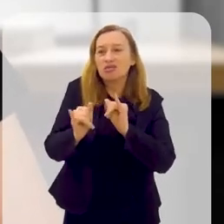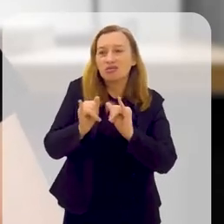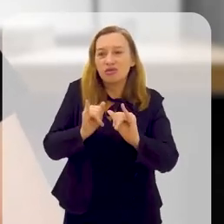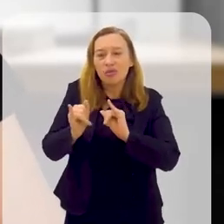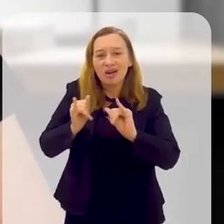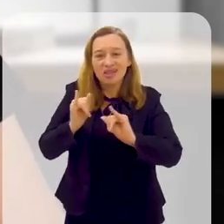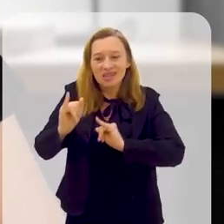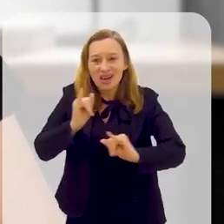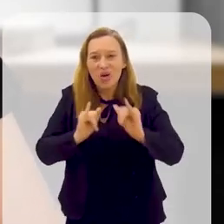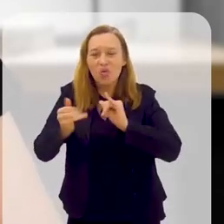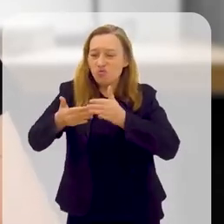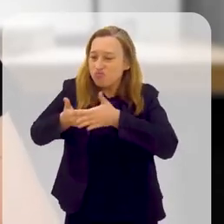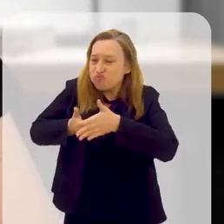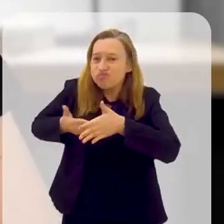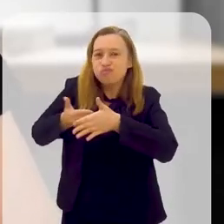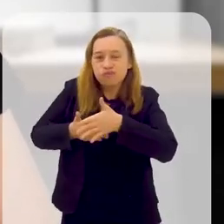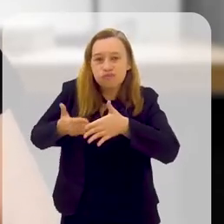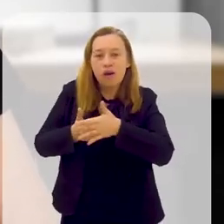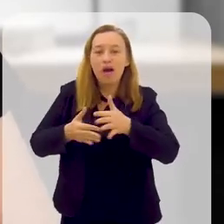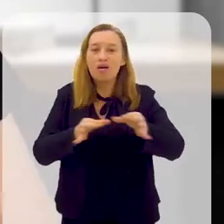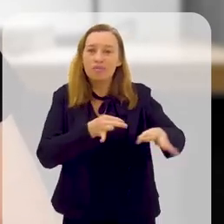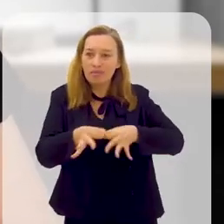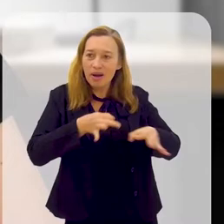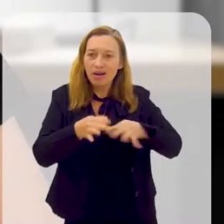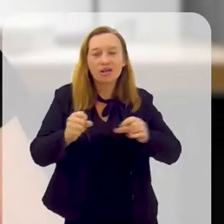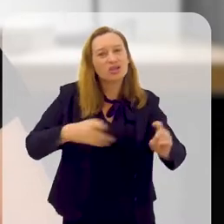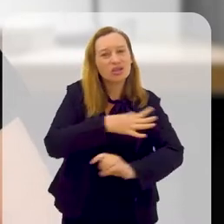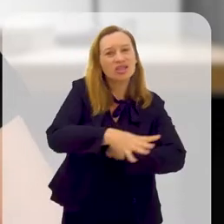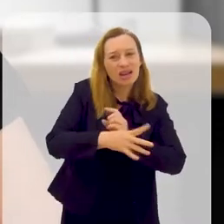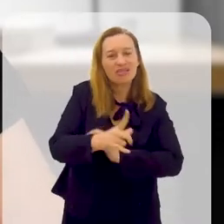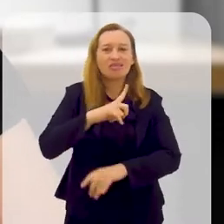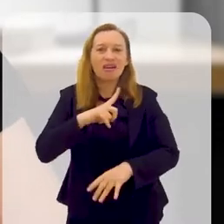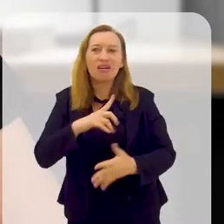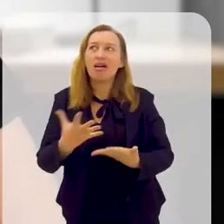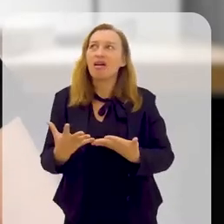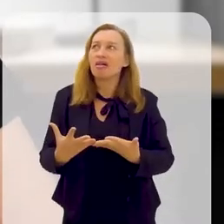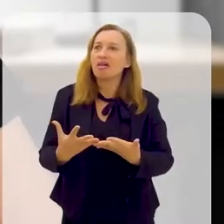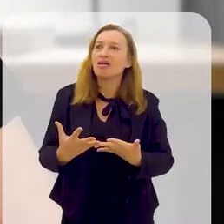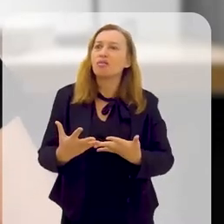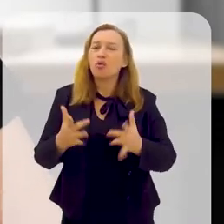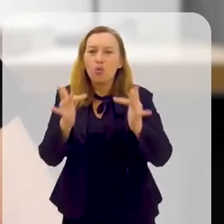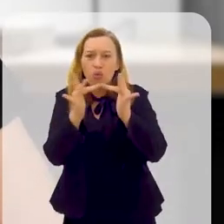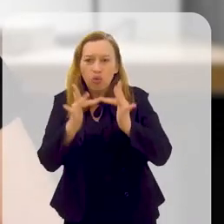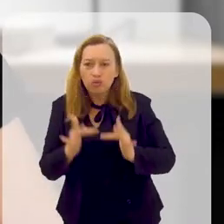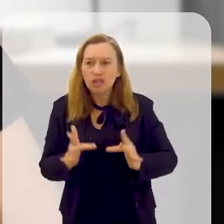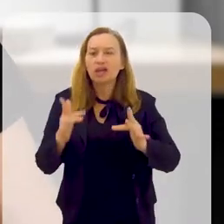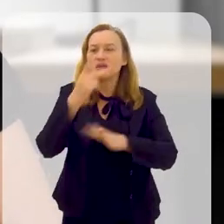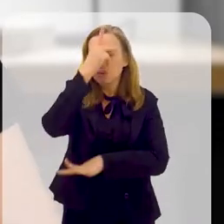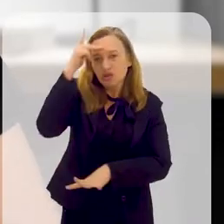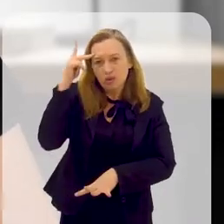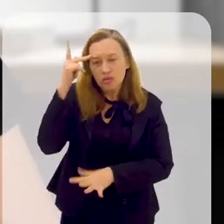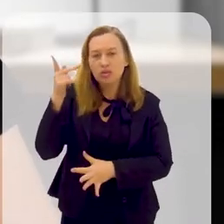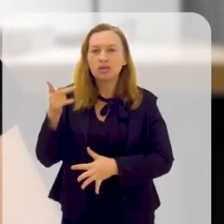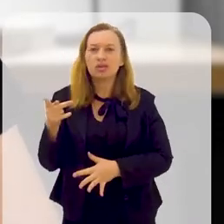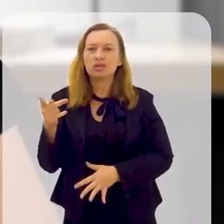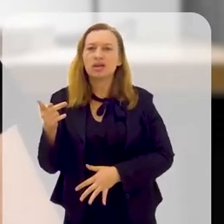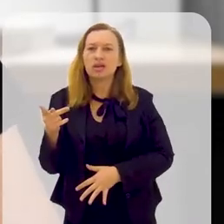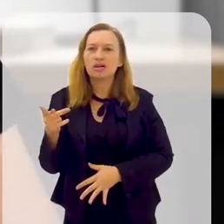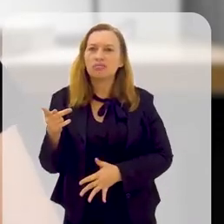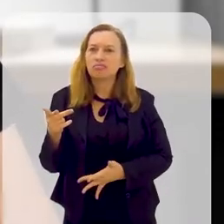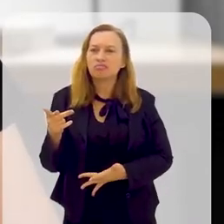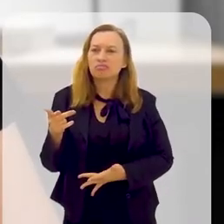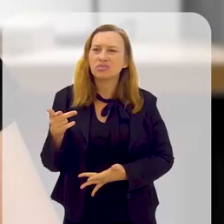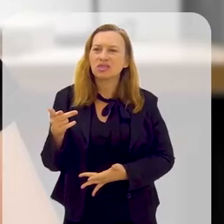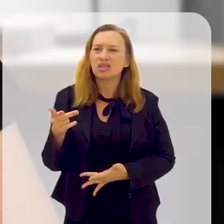a pouca informação né o pouco preparo que a sociedade tem para o contato com essas